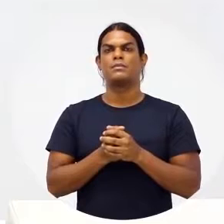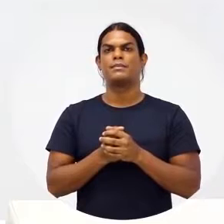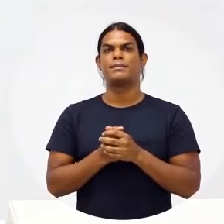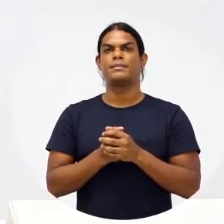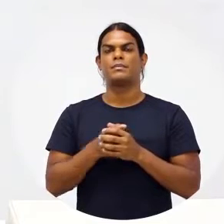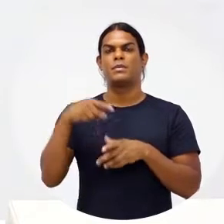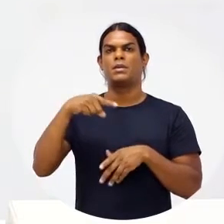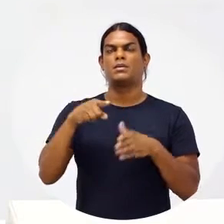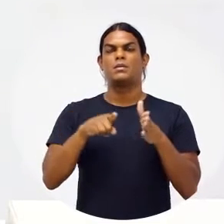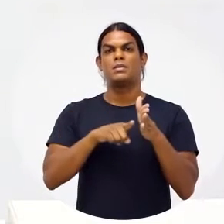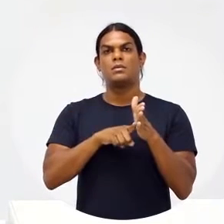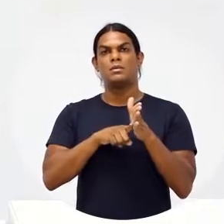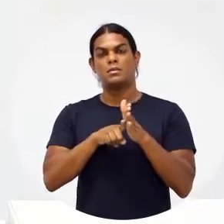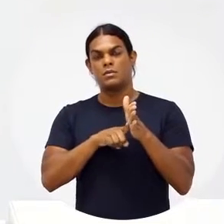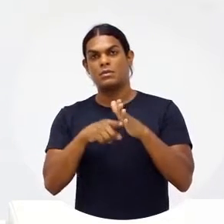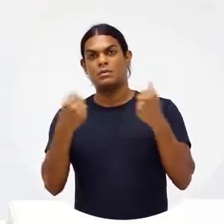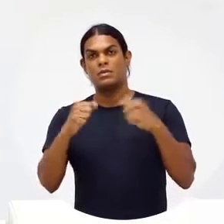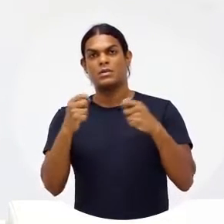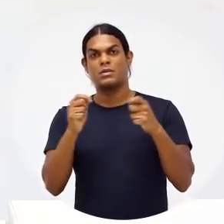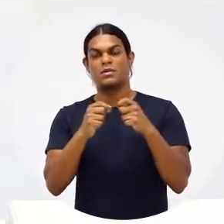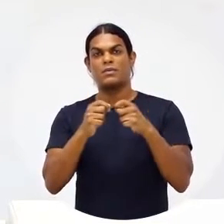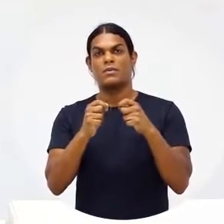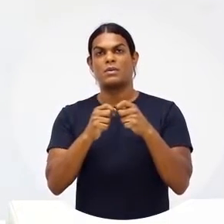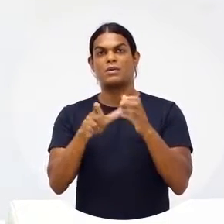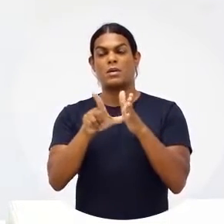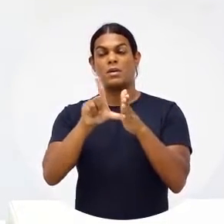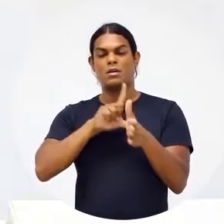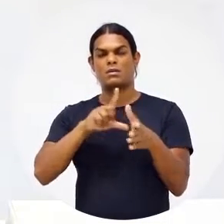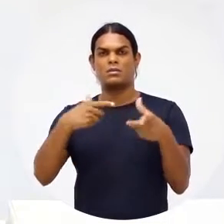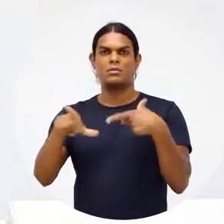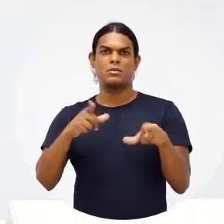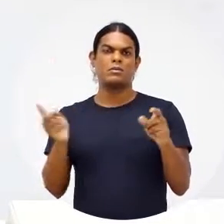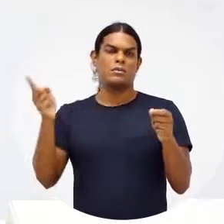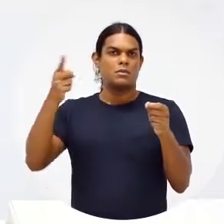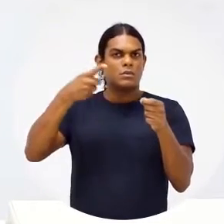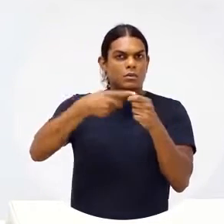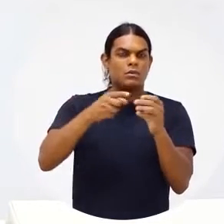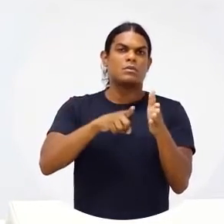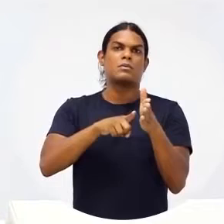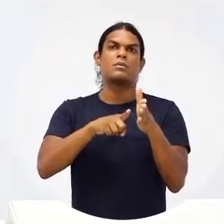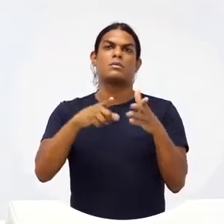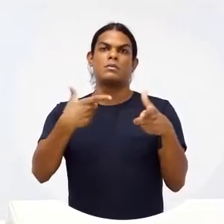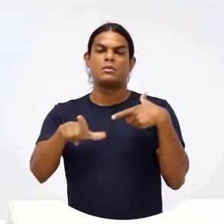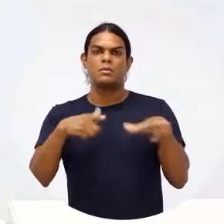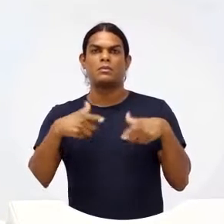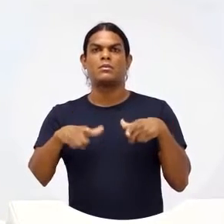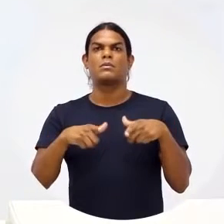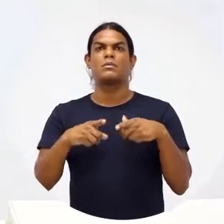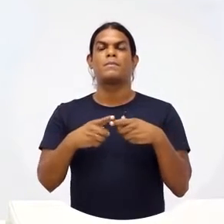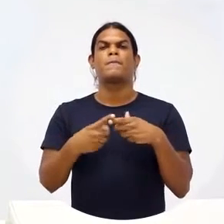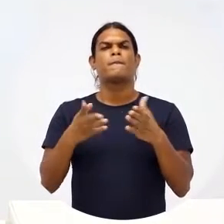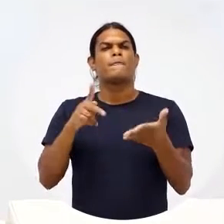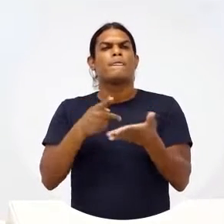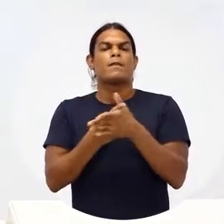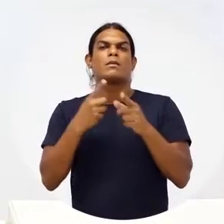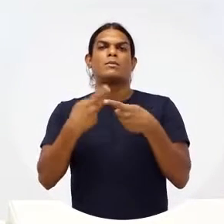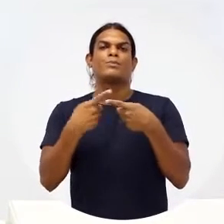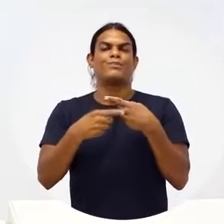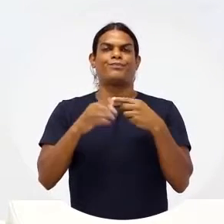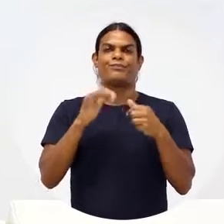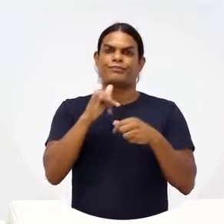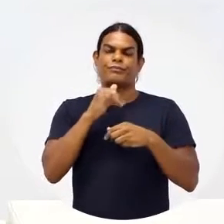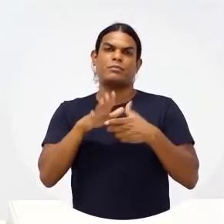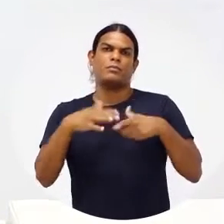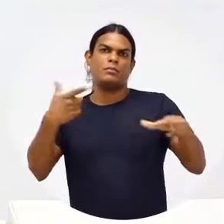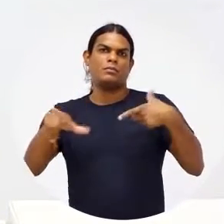ele deve ser feito quando o trabalhador ele retorna ao trabalho. Isso acontece em situações onde o trabalhador ele se afasta por períodos